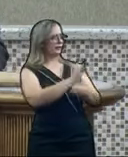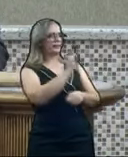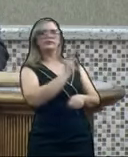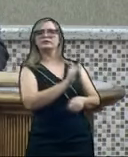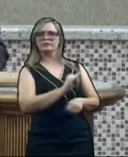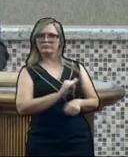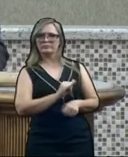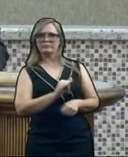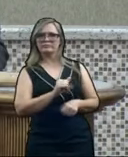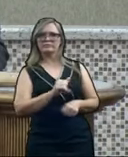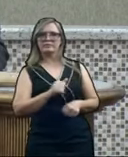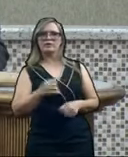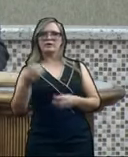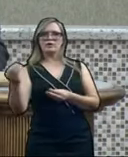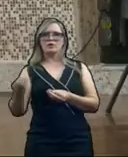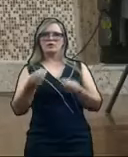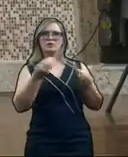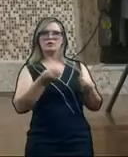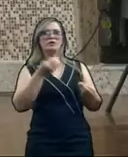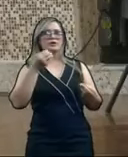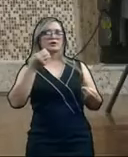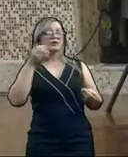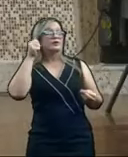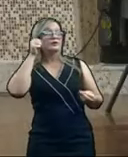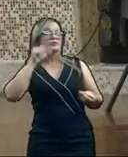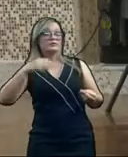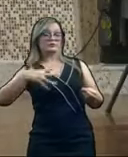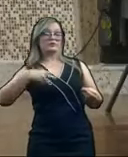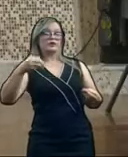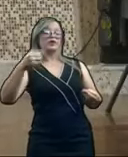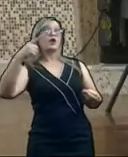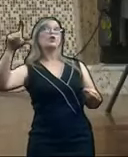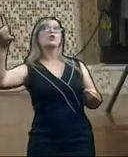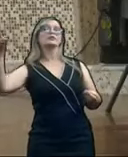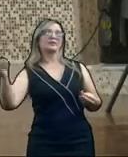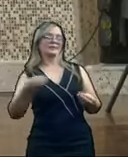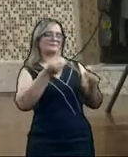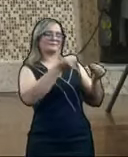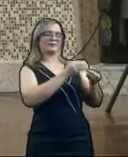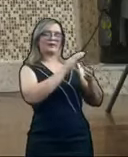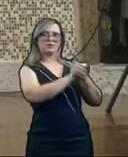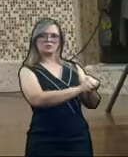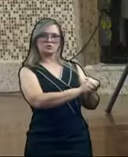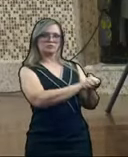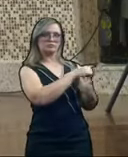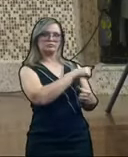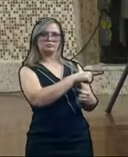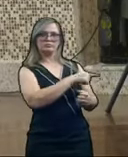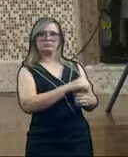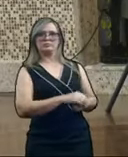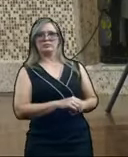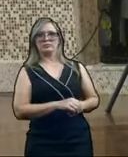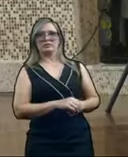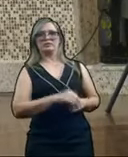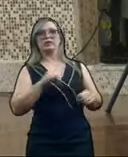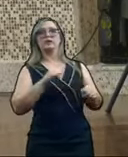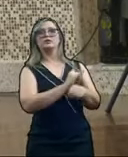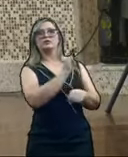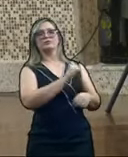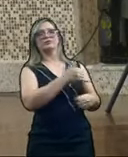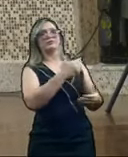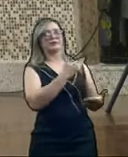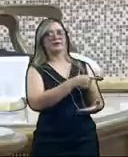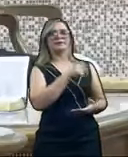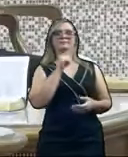o irmão isso não é vida ele estava perto dos seus parentes mas não era tratado como parente ele era